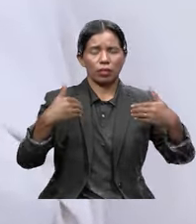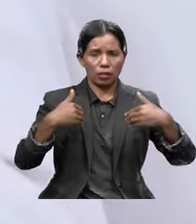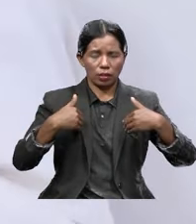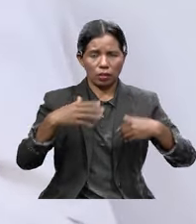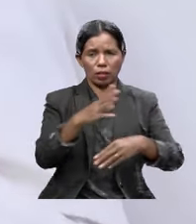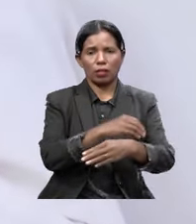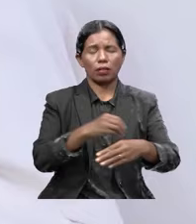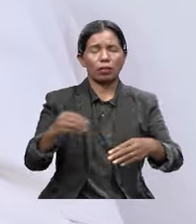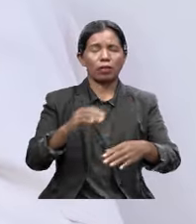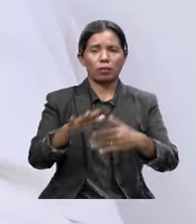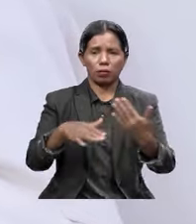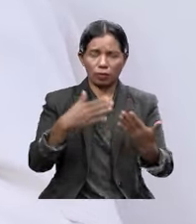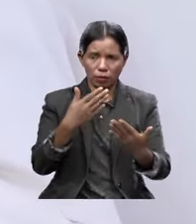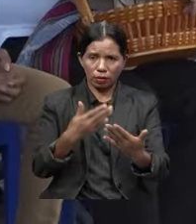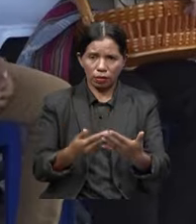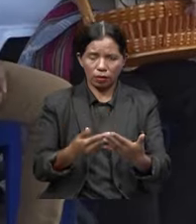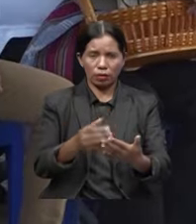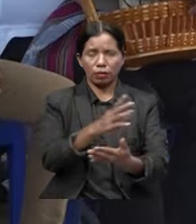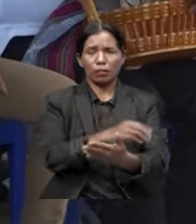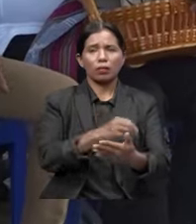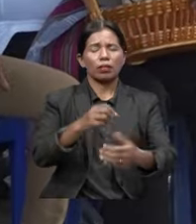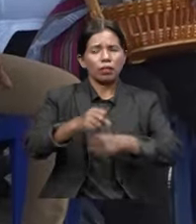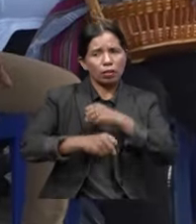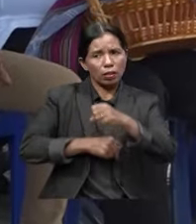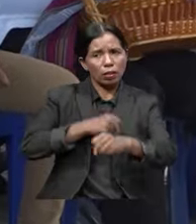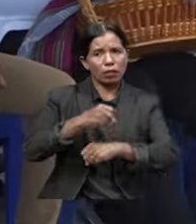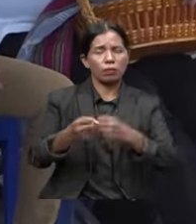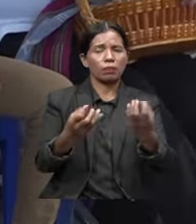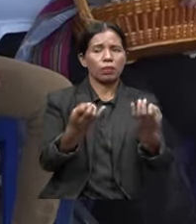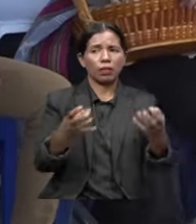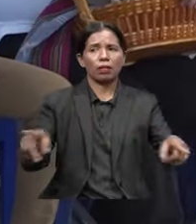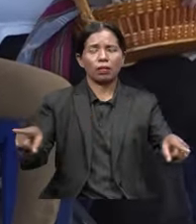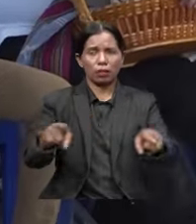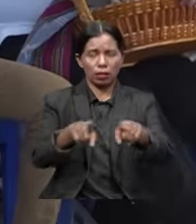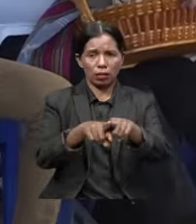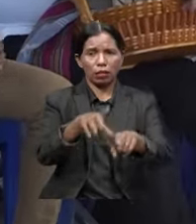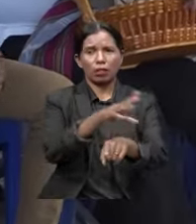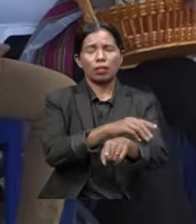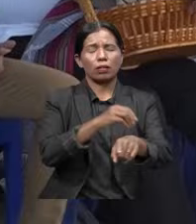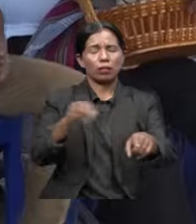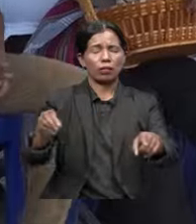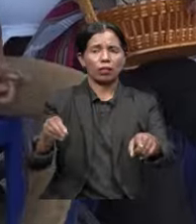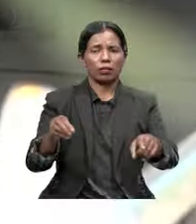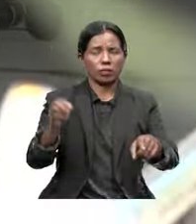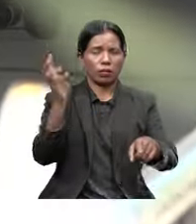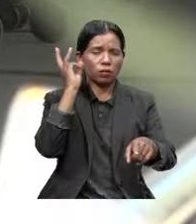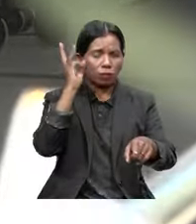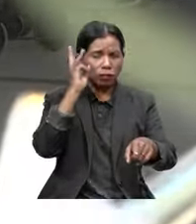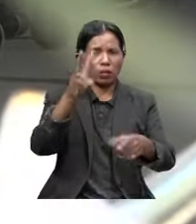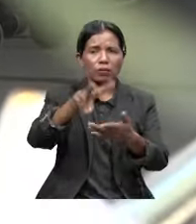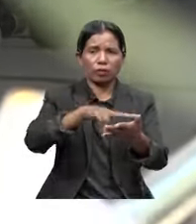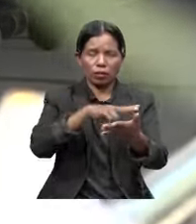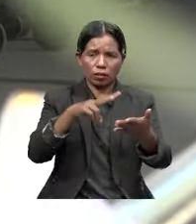vazio interior, noteiro soi oin, anessam alcoolismo, violência,